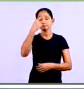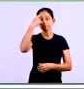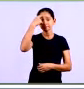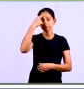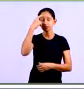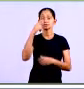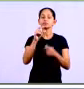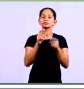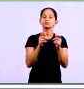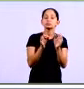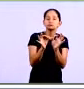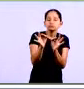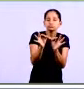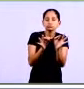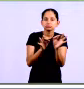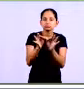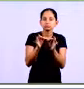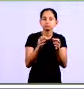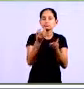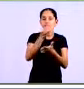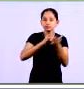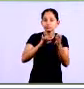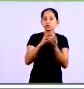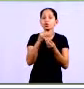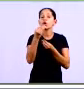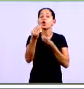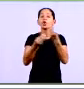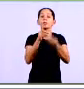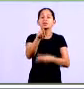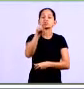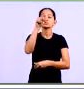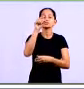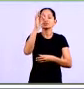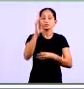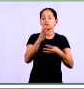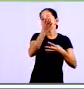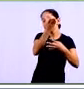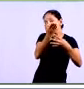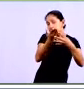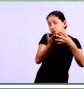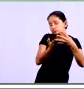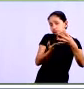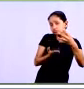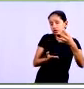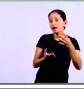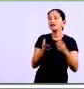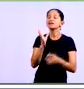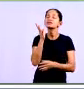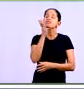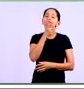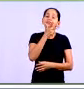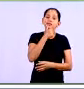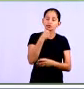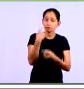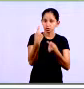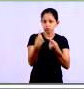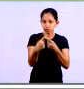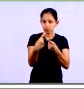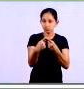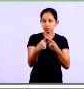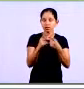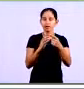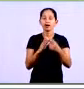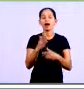gestão tributária, ela é o quê? Escolha da melhor forma de tributação. Esta é de longa duração, do